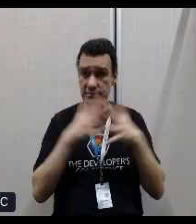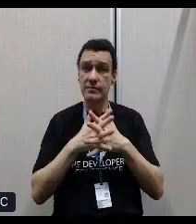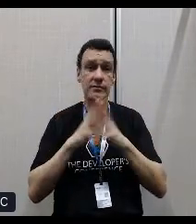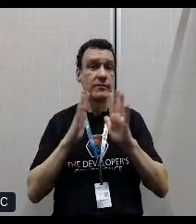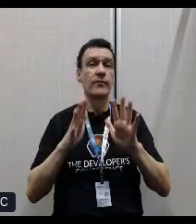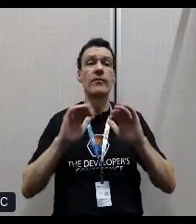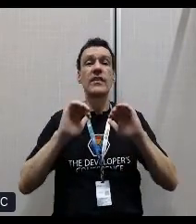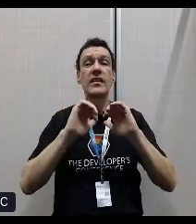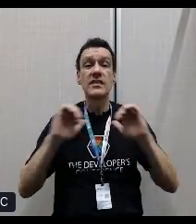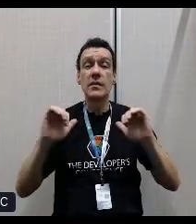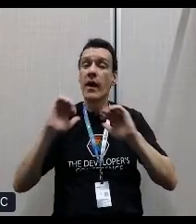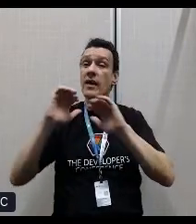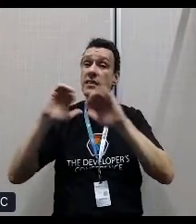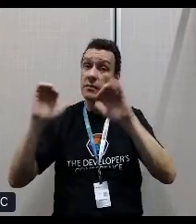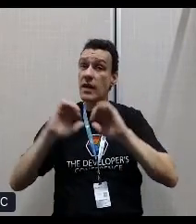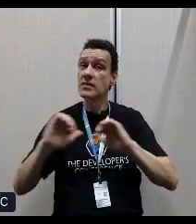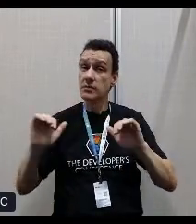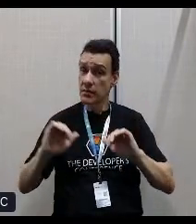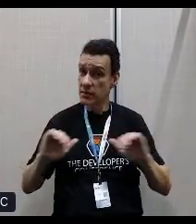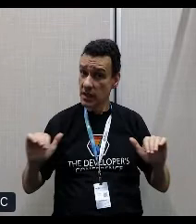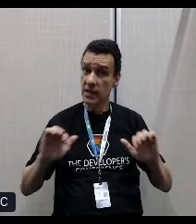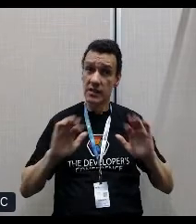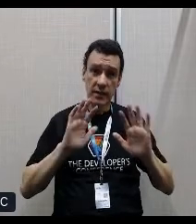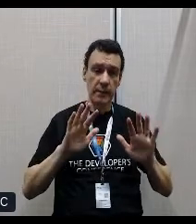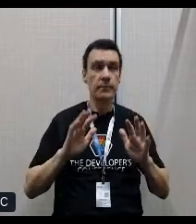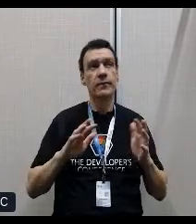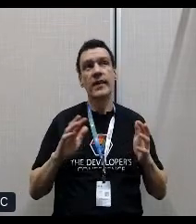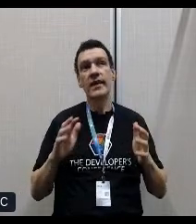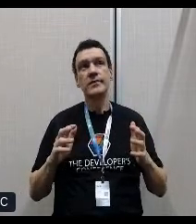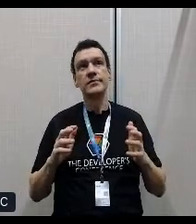touchscreen. Porque se a gente for fazer um recorte de pessoas